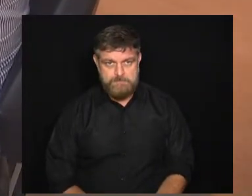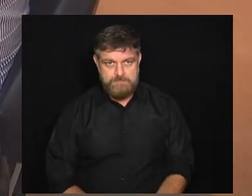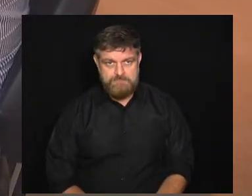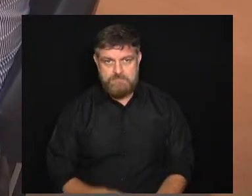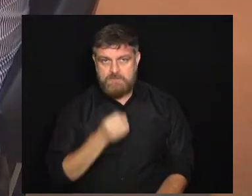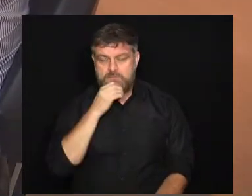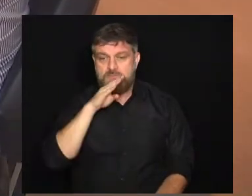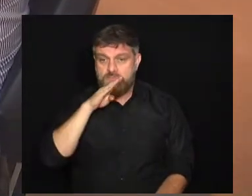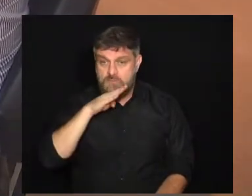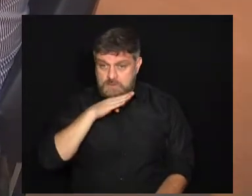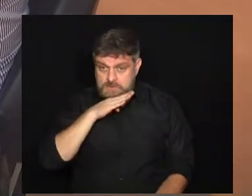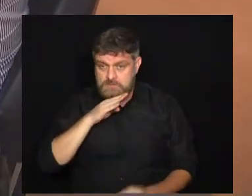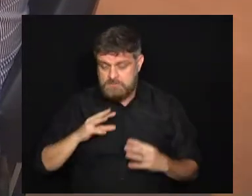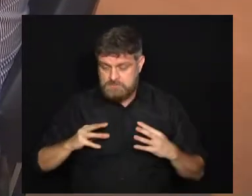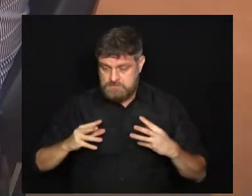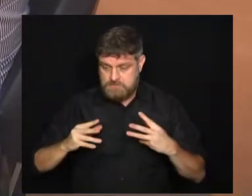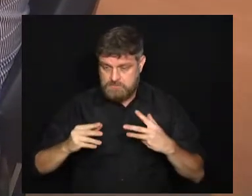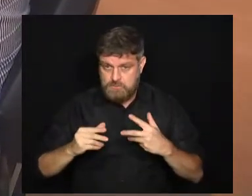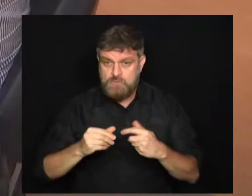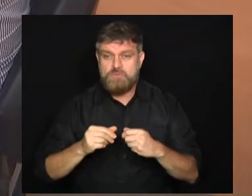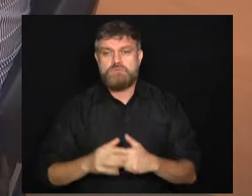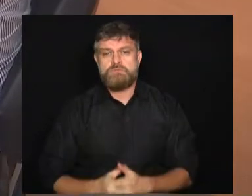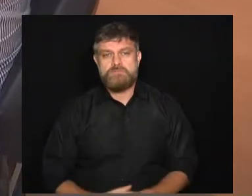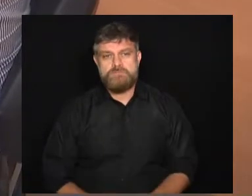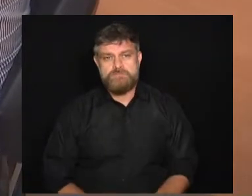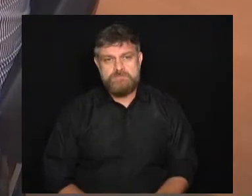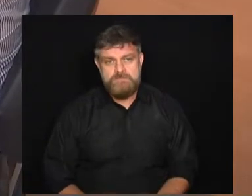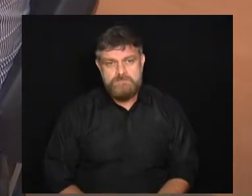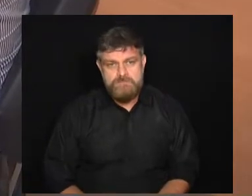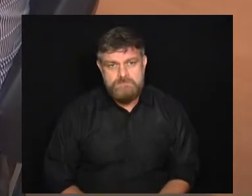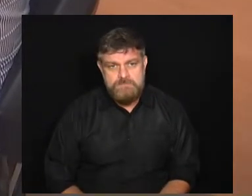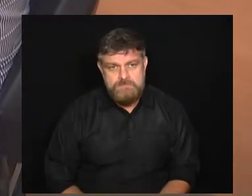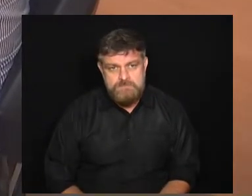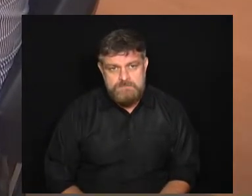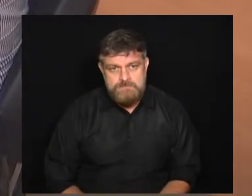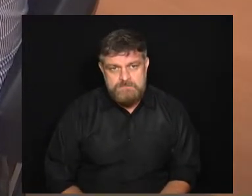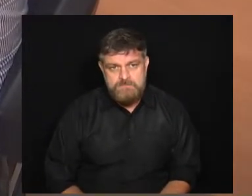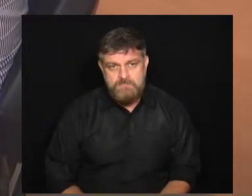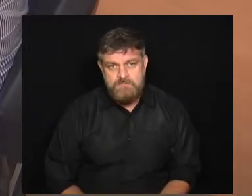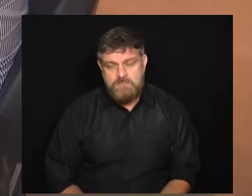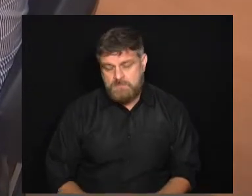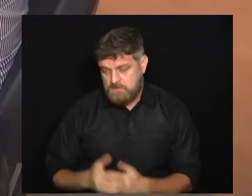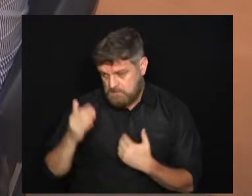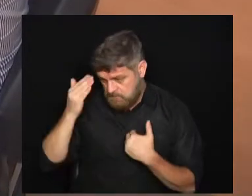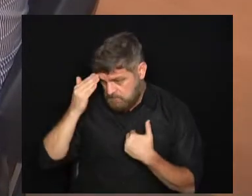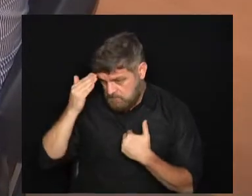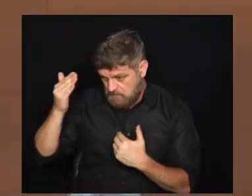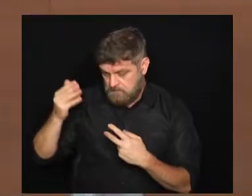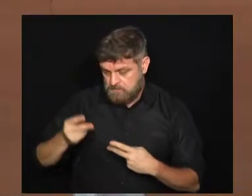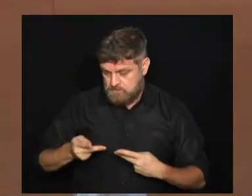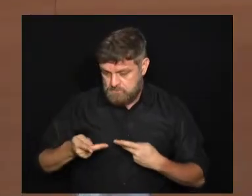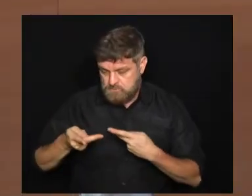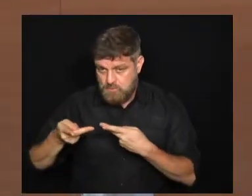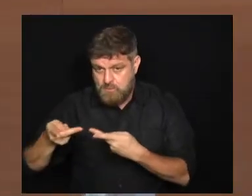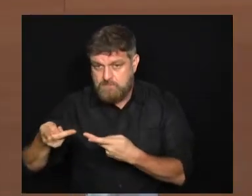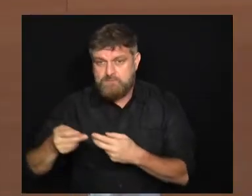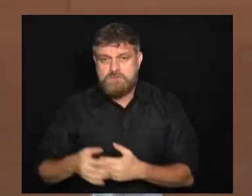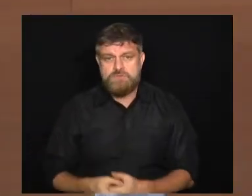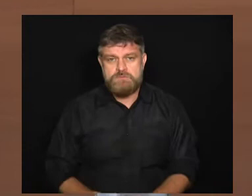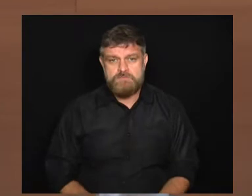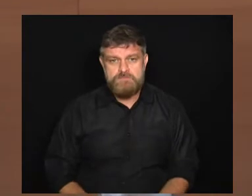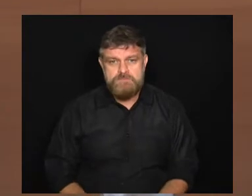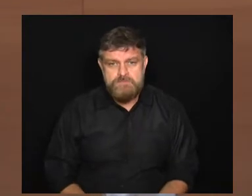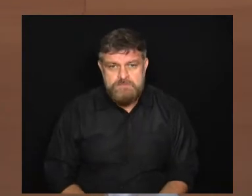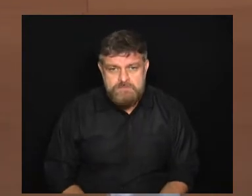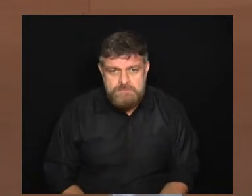Boa tarde a todos. Agradeço o convite aqui para poder explanarmos sobre o assunto